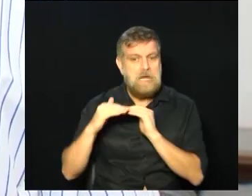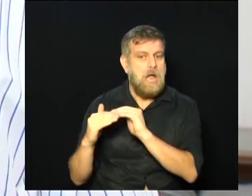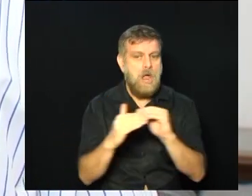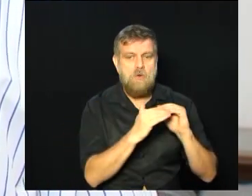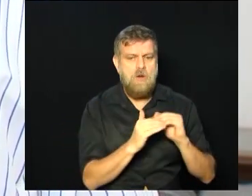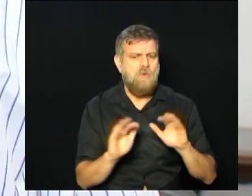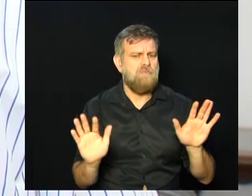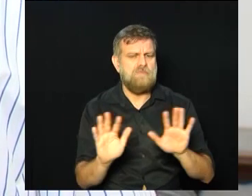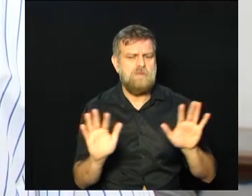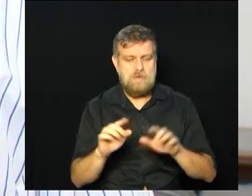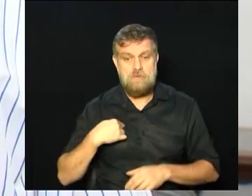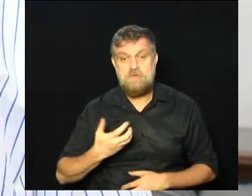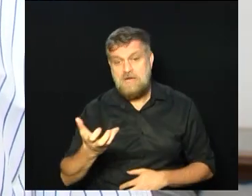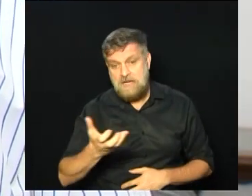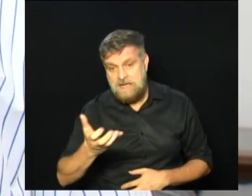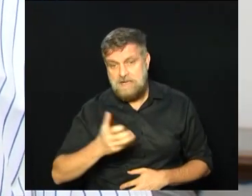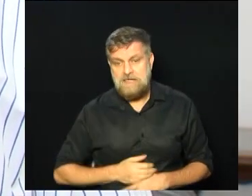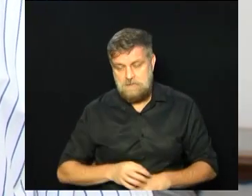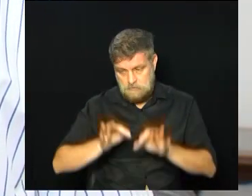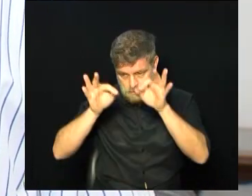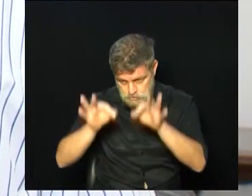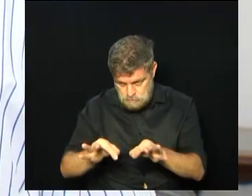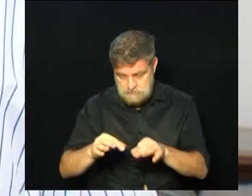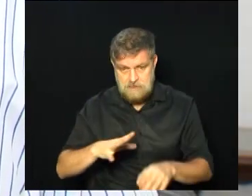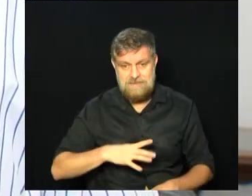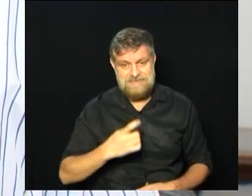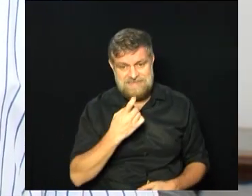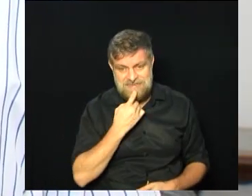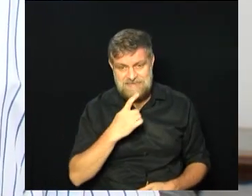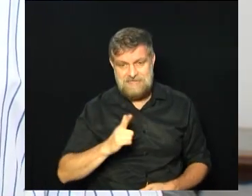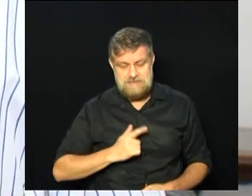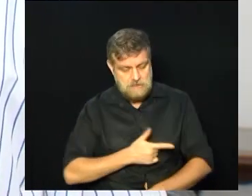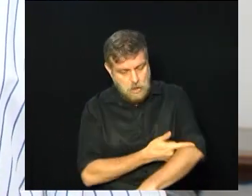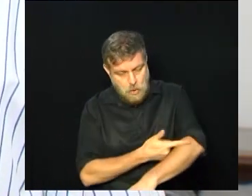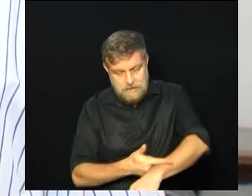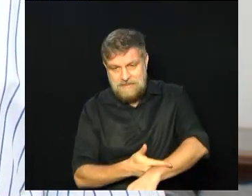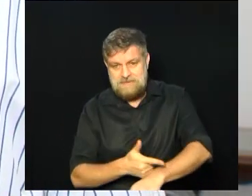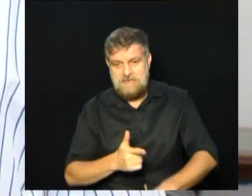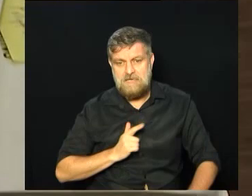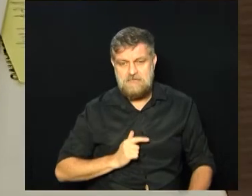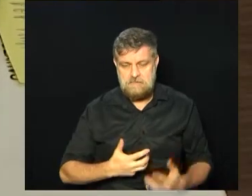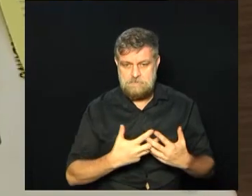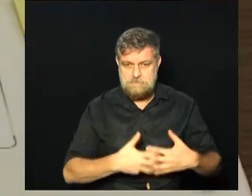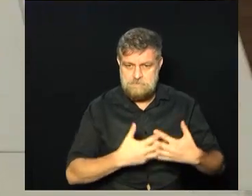é isso que nós queremos. Nós queremos uma cidade justa e uma cidade que seja honesta e que